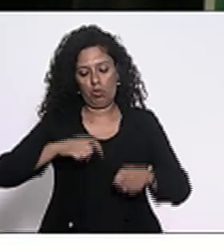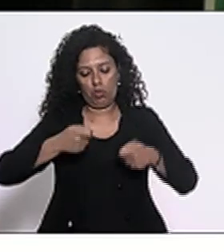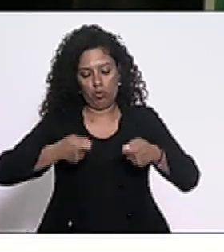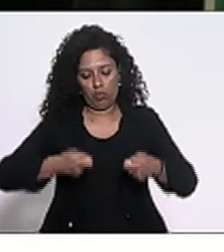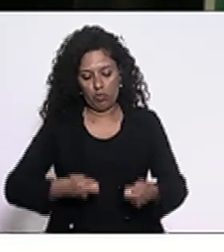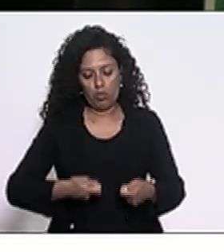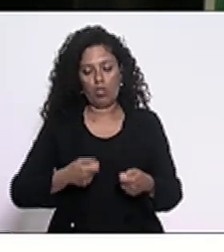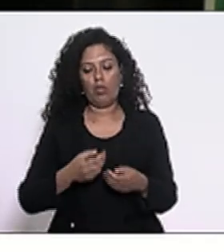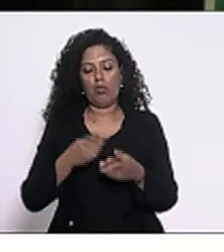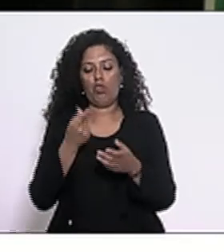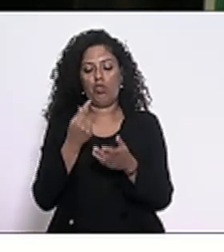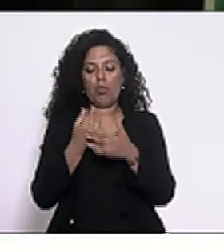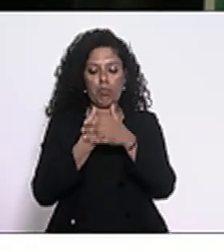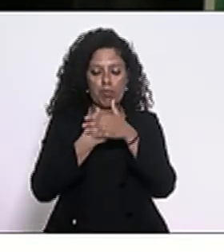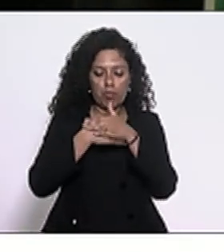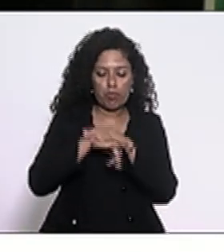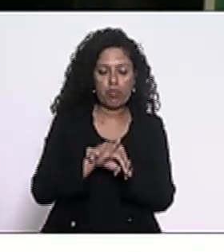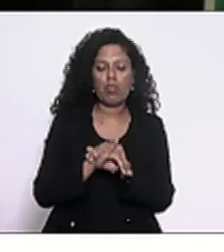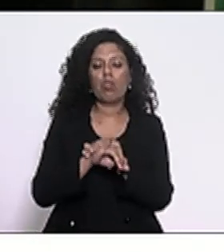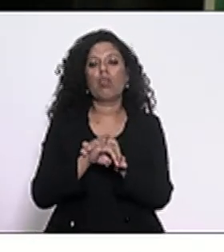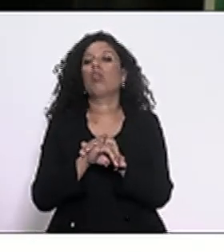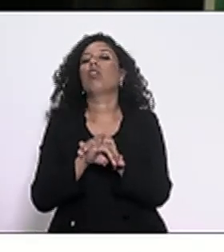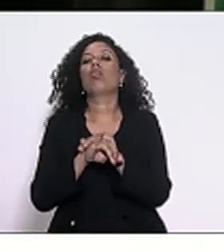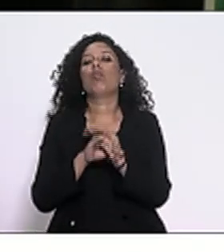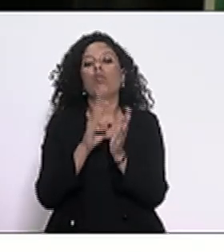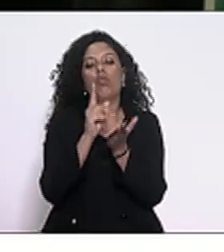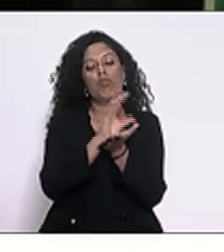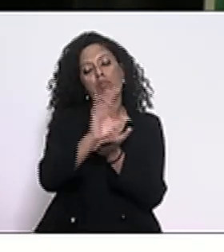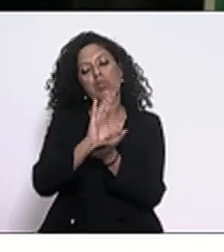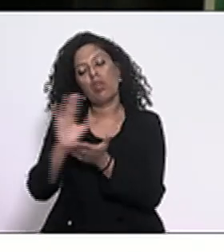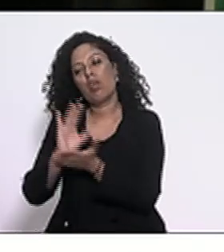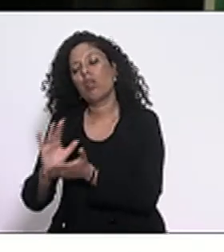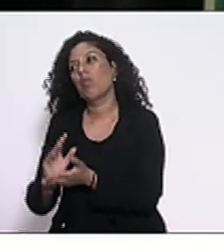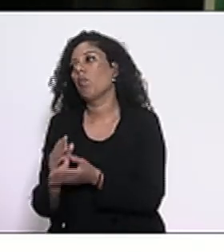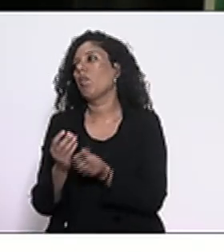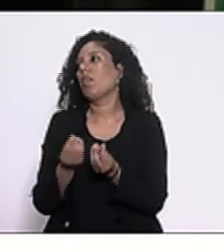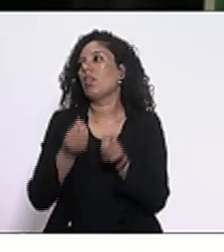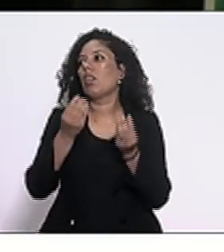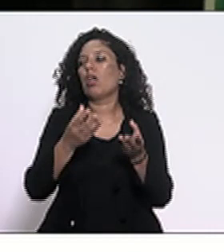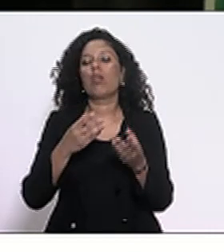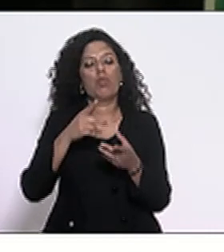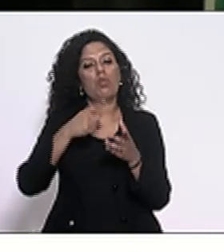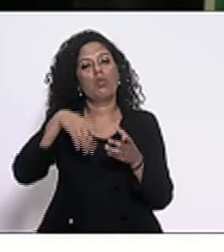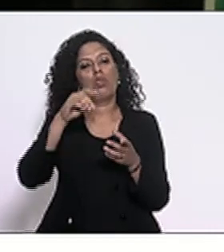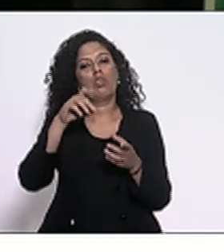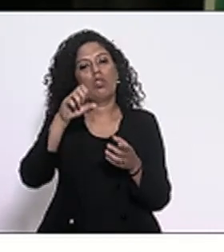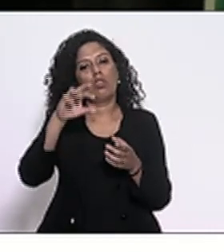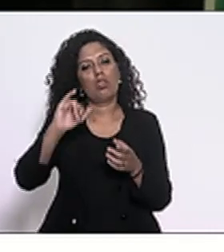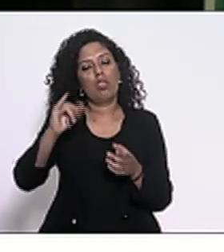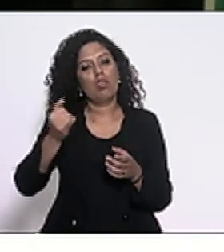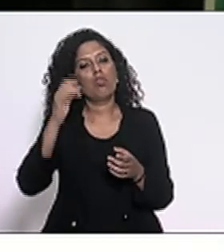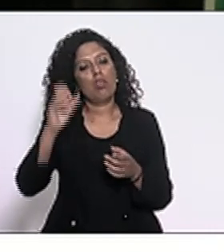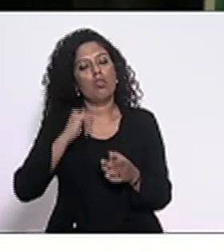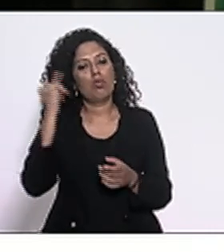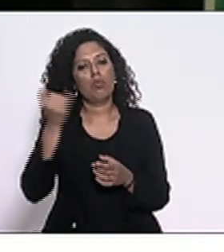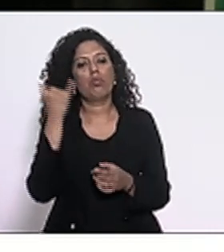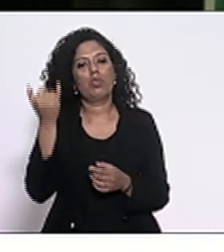desses recursos e tudo mais, ao Proderj. Então, a gente vai tentar fazer esse esforço de produção de um projeto de lei,